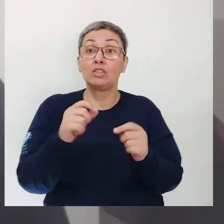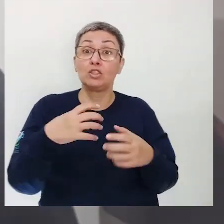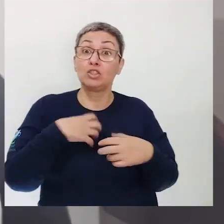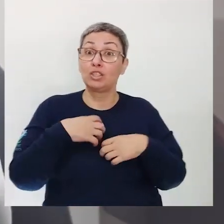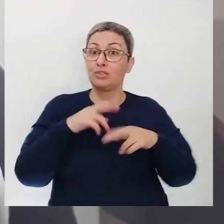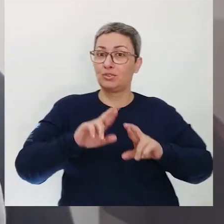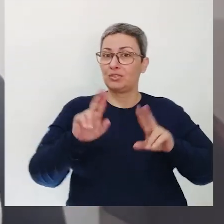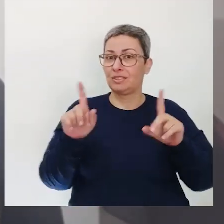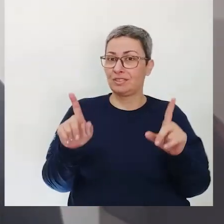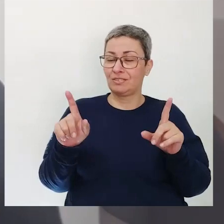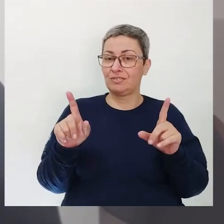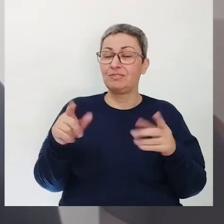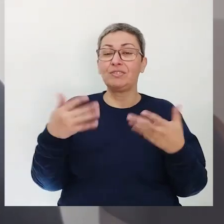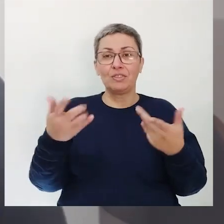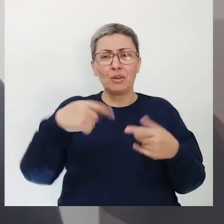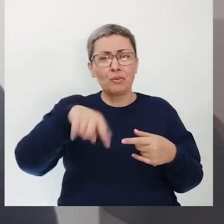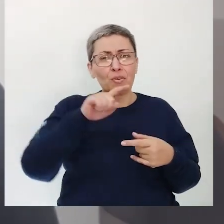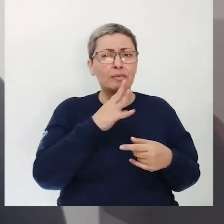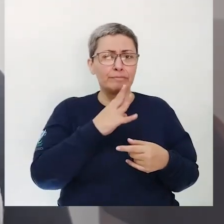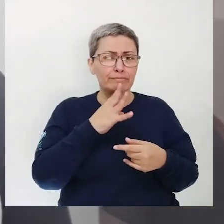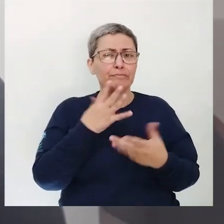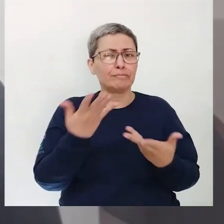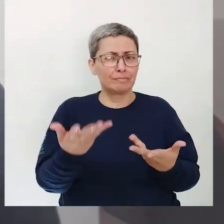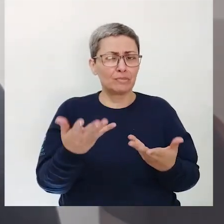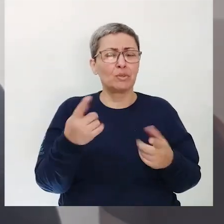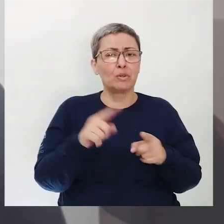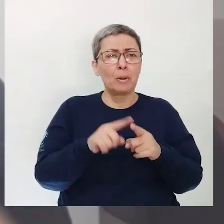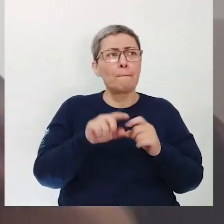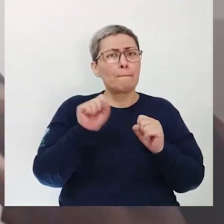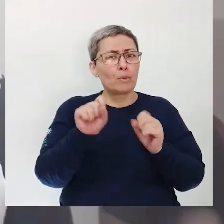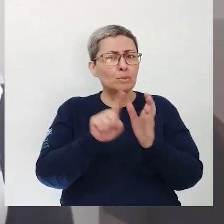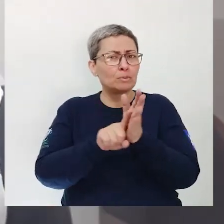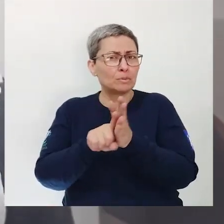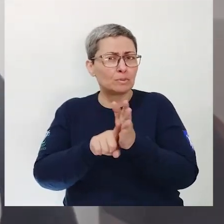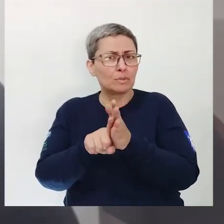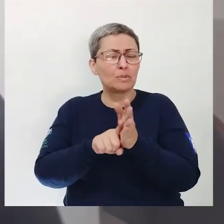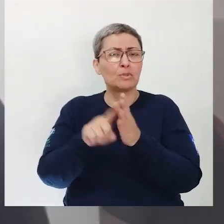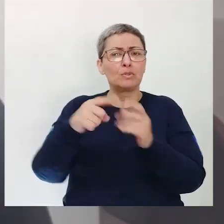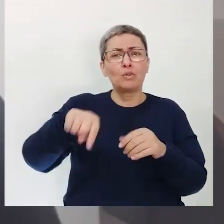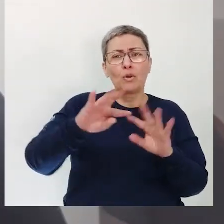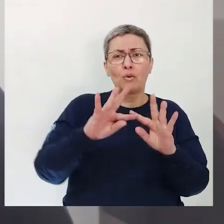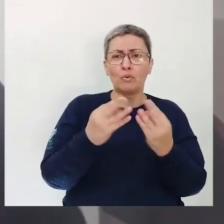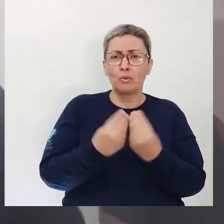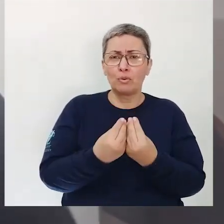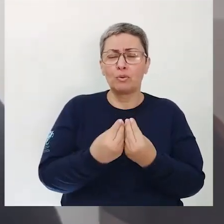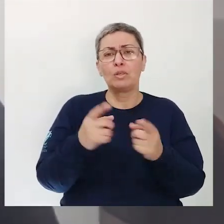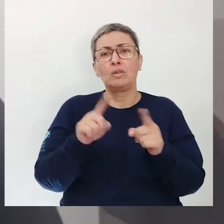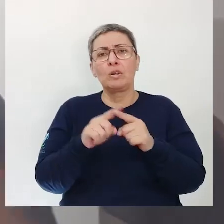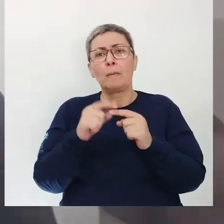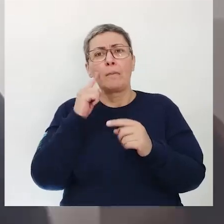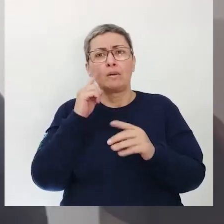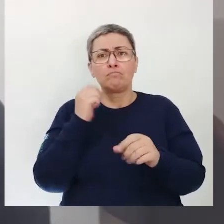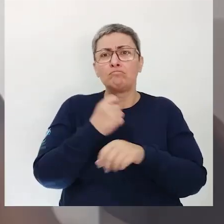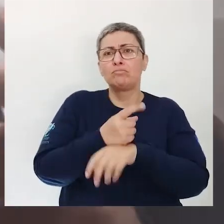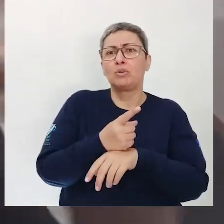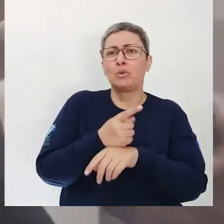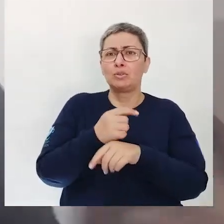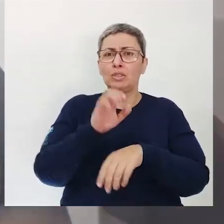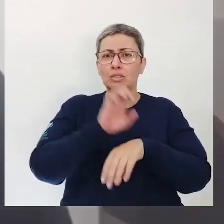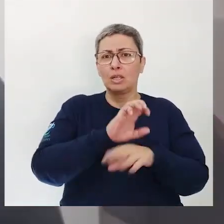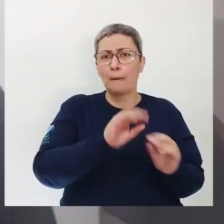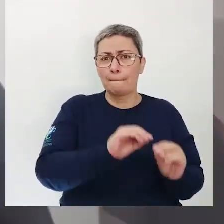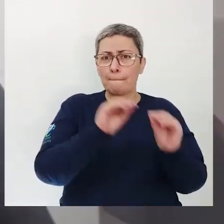de maneiras diferentes. Você deve conhecer, né? Você pode fazer uma pesquisa com a sua família, de repente você veio